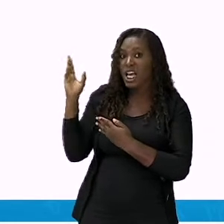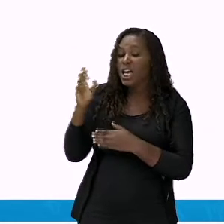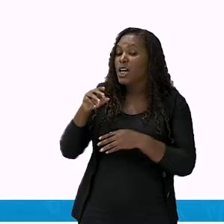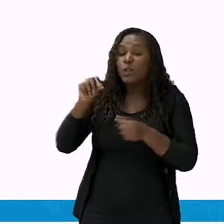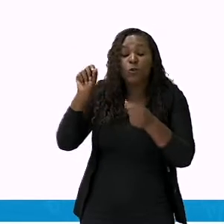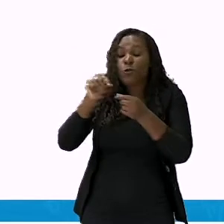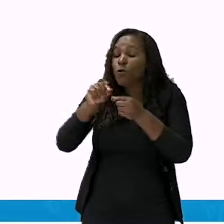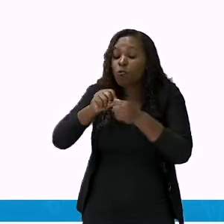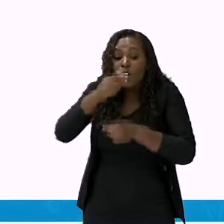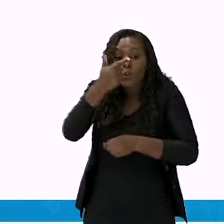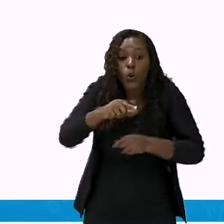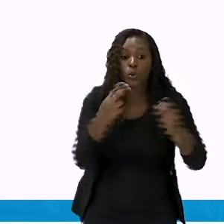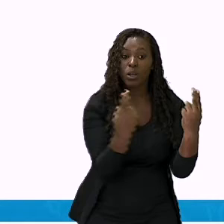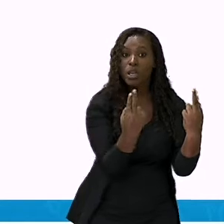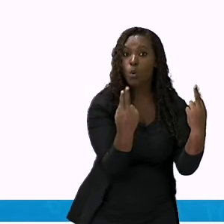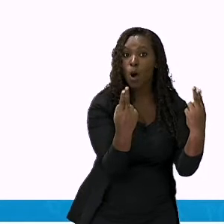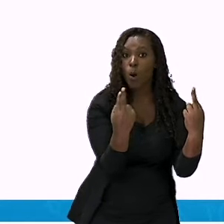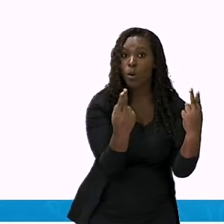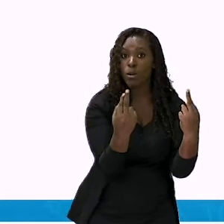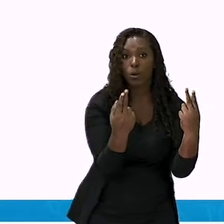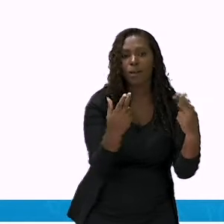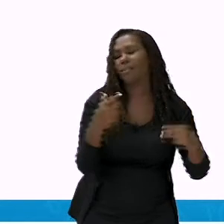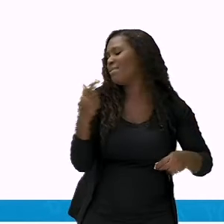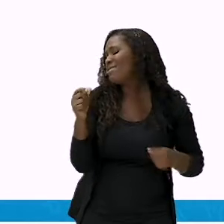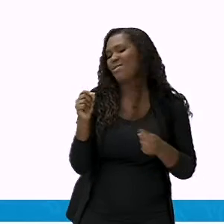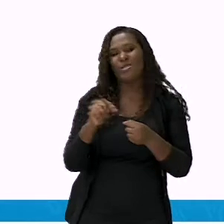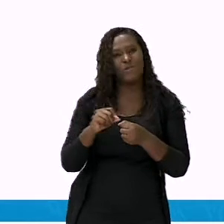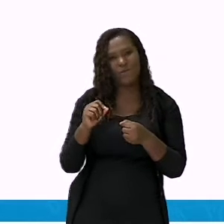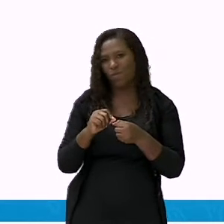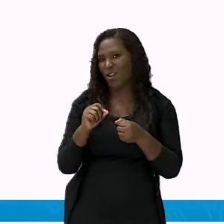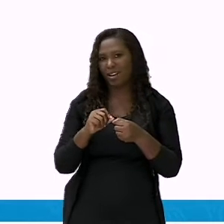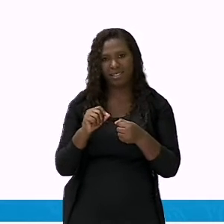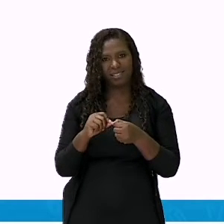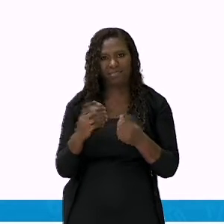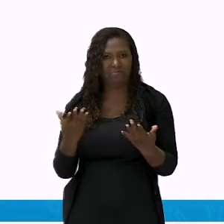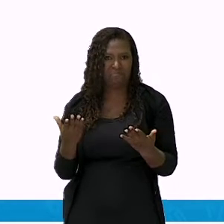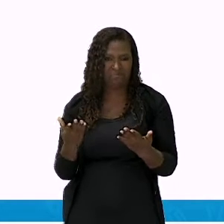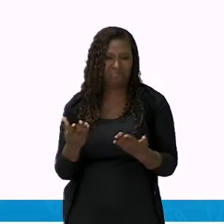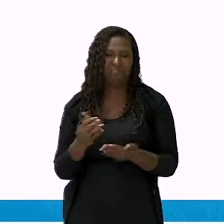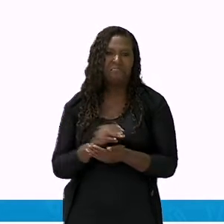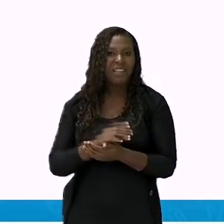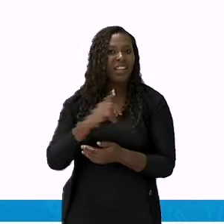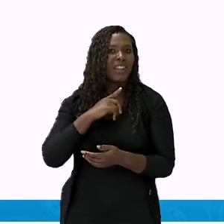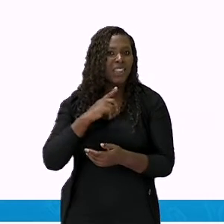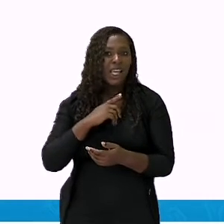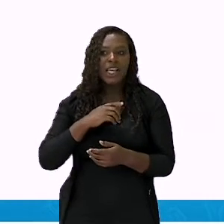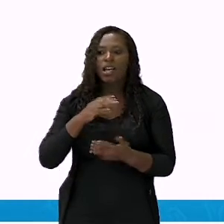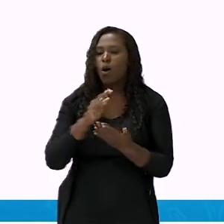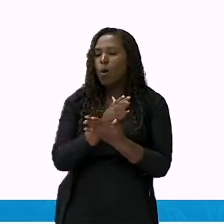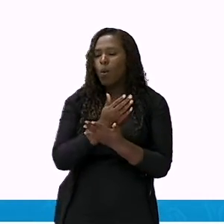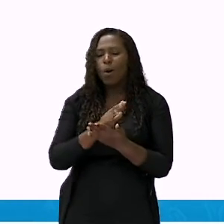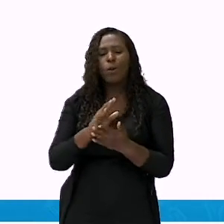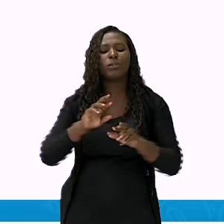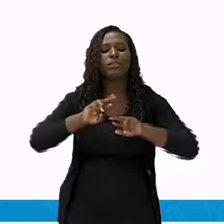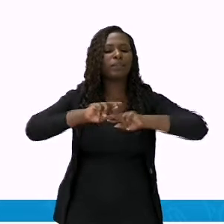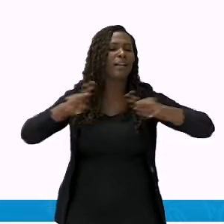artista, pintado na mesma época, mas sempre vai ter alguma coisa de